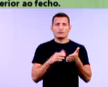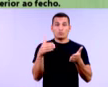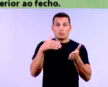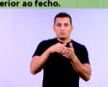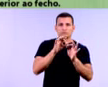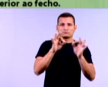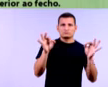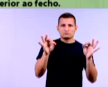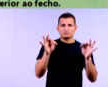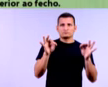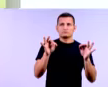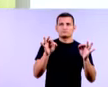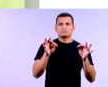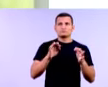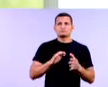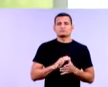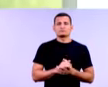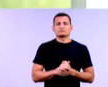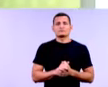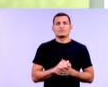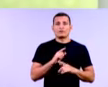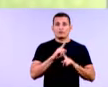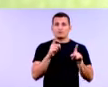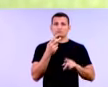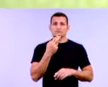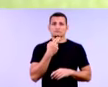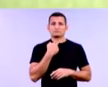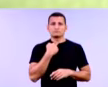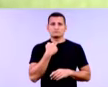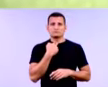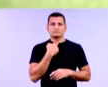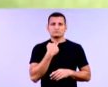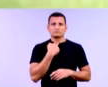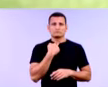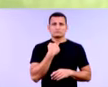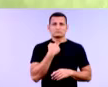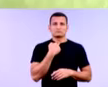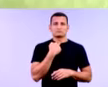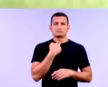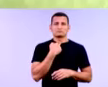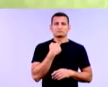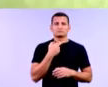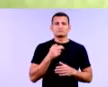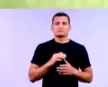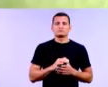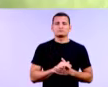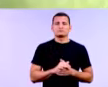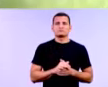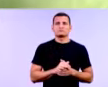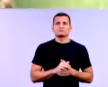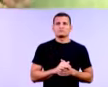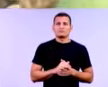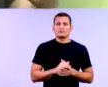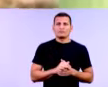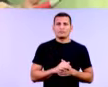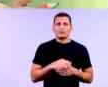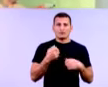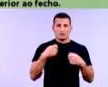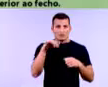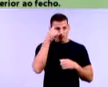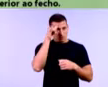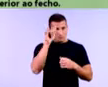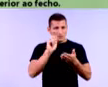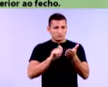Como nós falamos, não pode. É preciso evitar que a assinatura fique